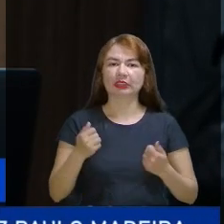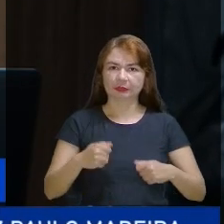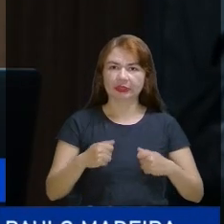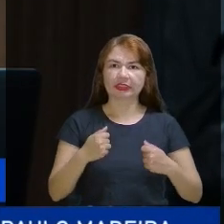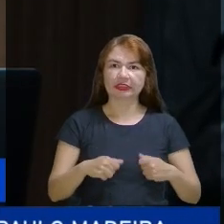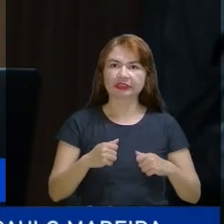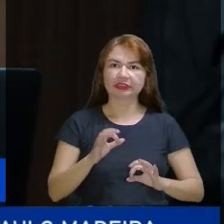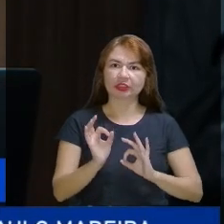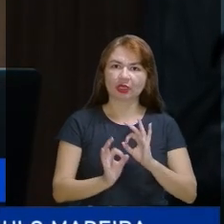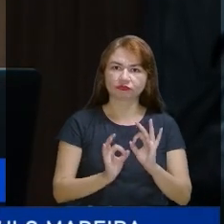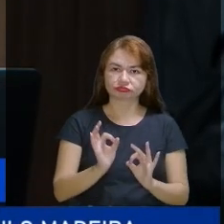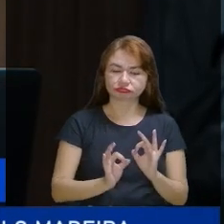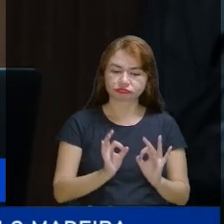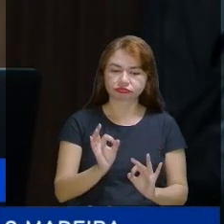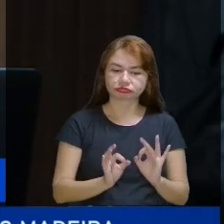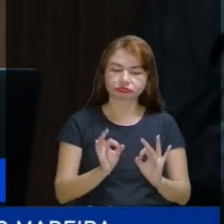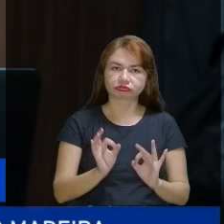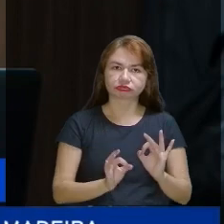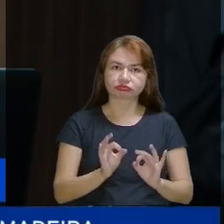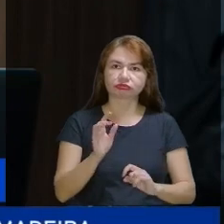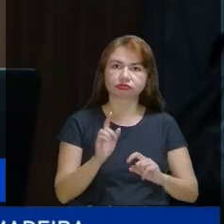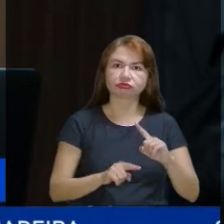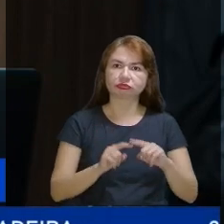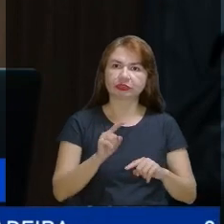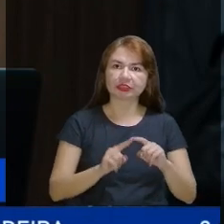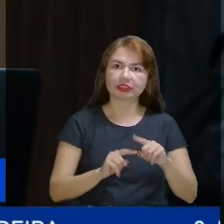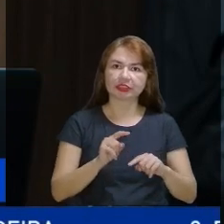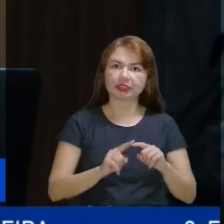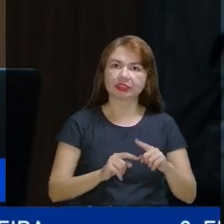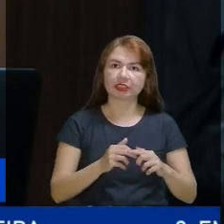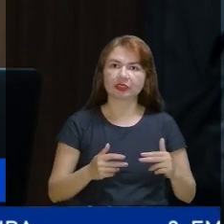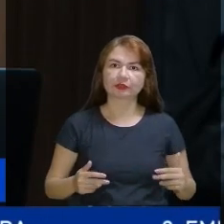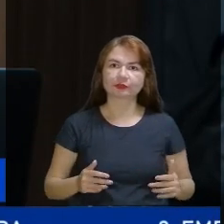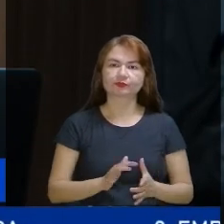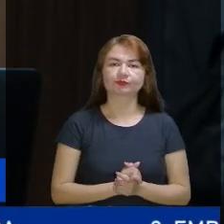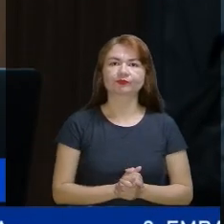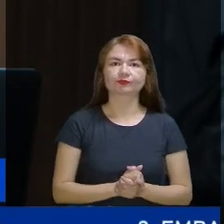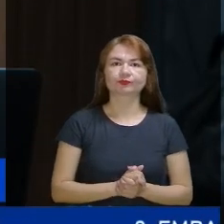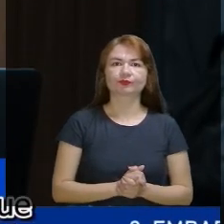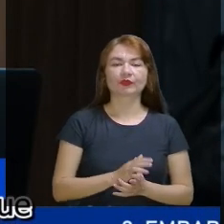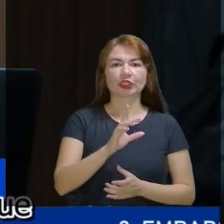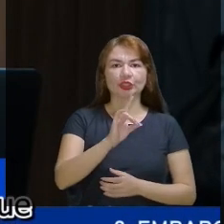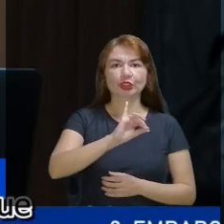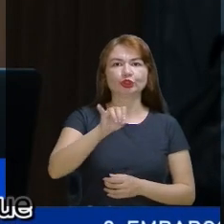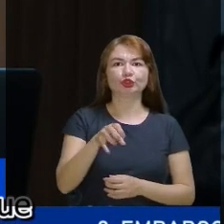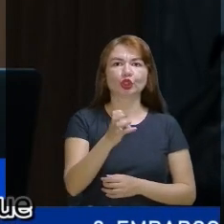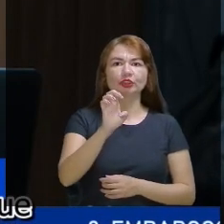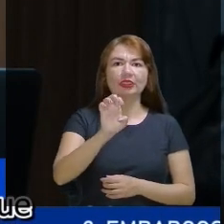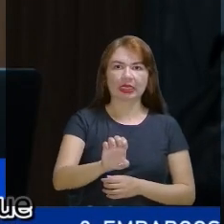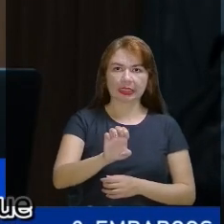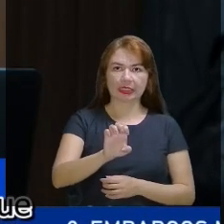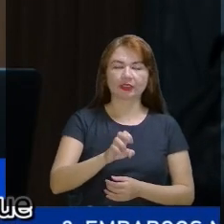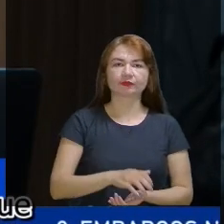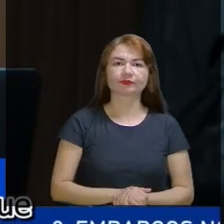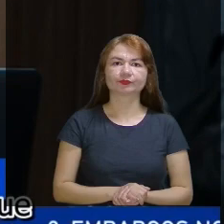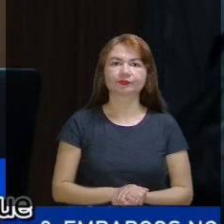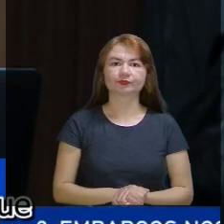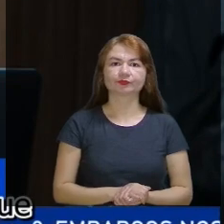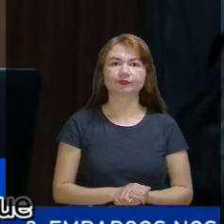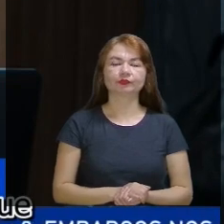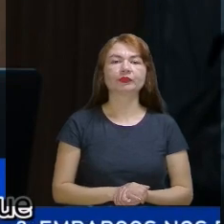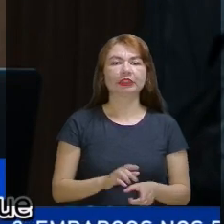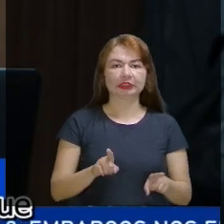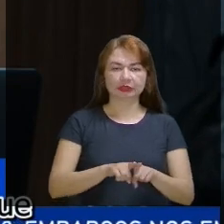falha temporária no sistema do processo judicial eletrônico, PJE, com a consequente análise da